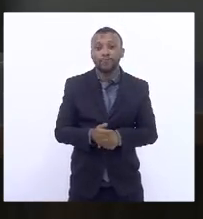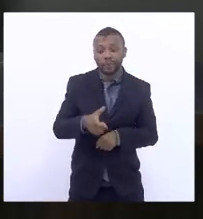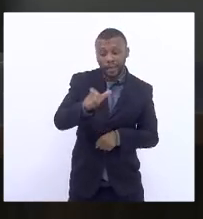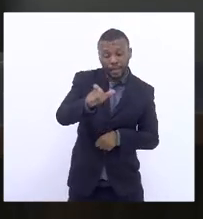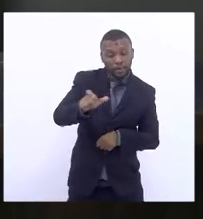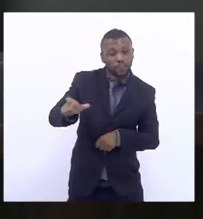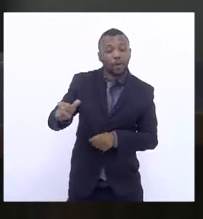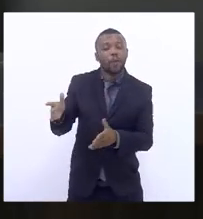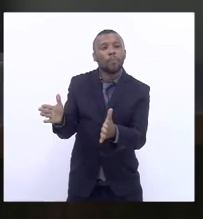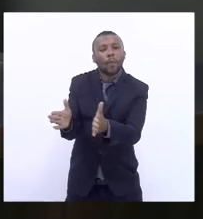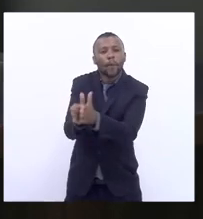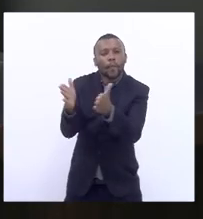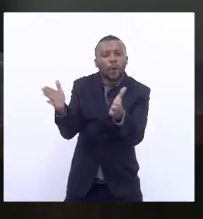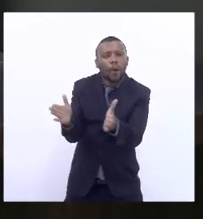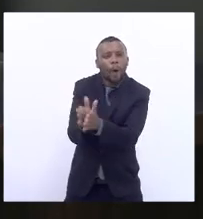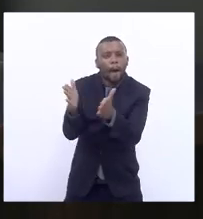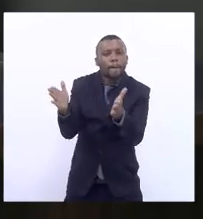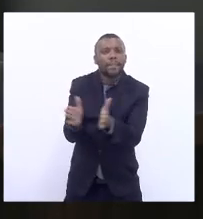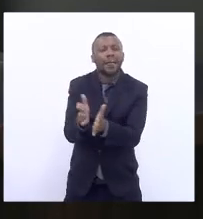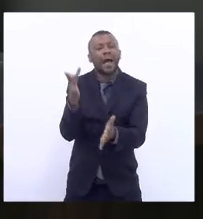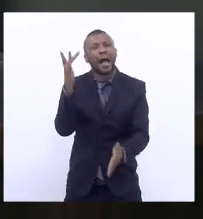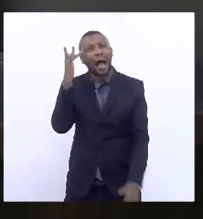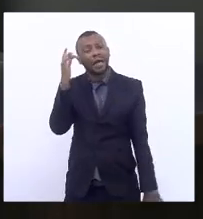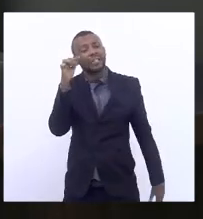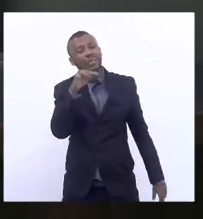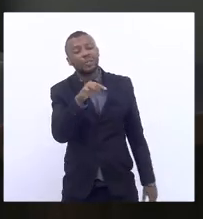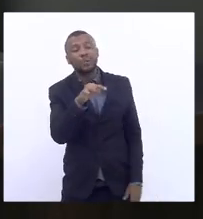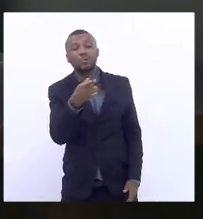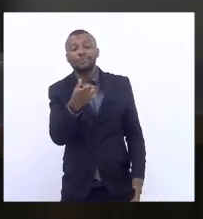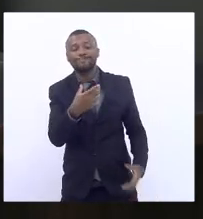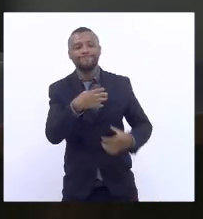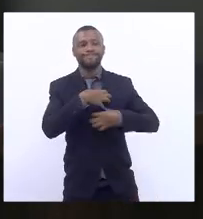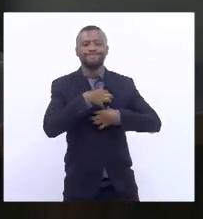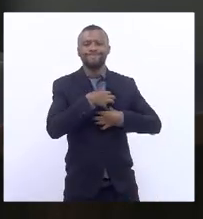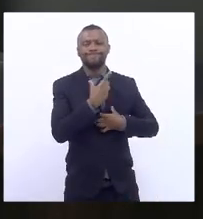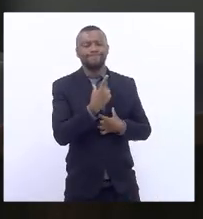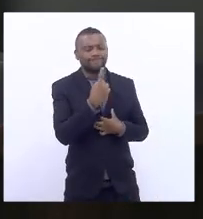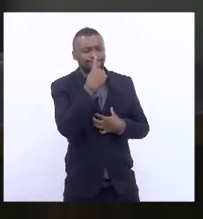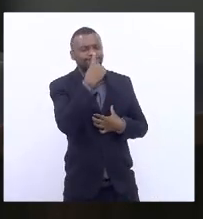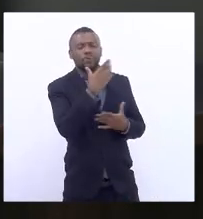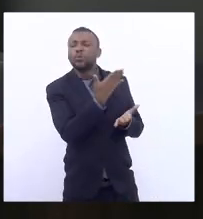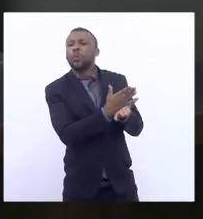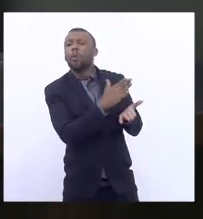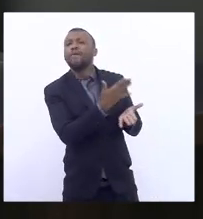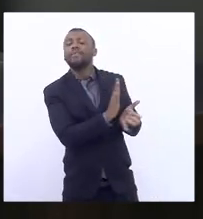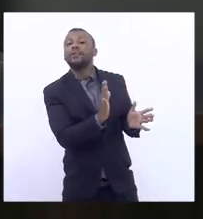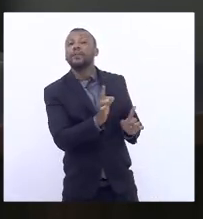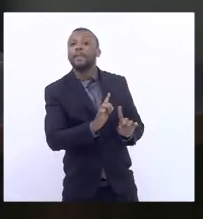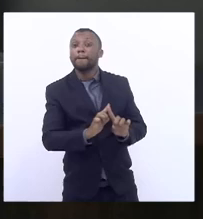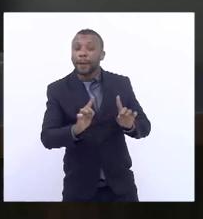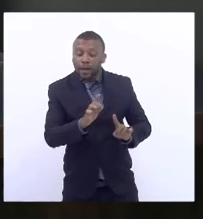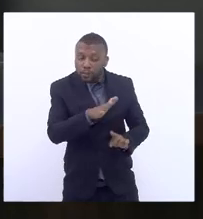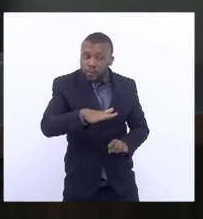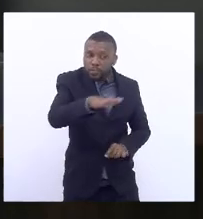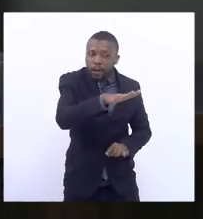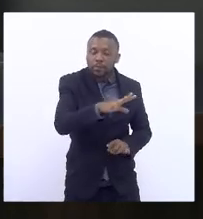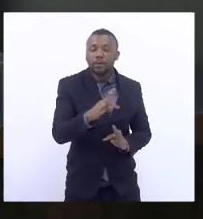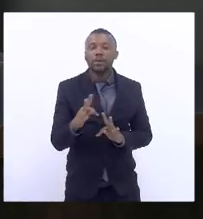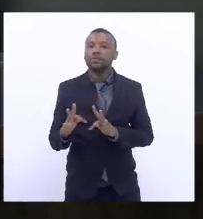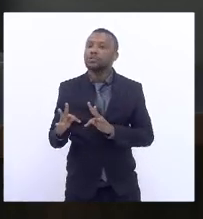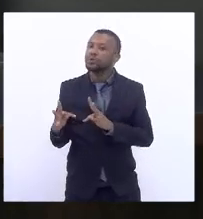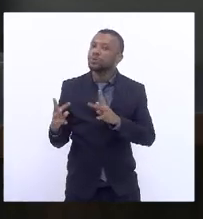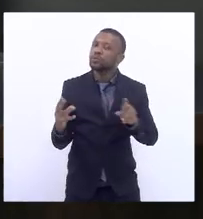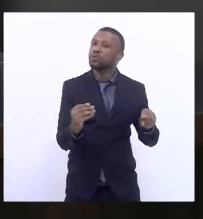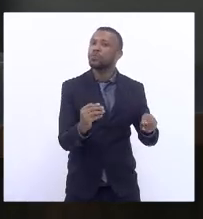classe menos desfavorecida acham que aquilo não é espaço deles, né, e aquilo é espaço de todos. Por isso que eu tenho